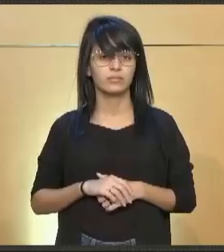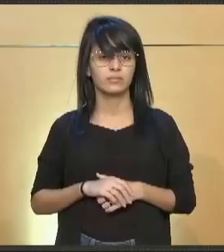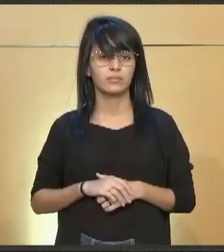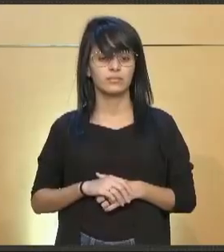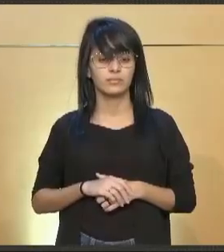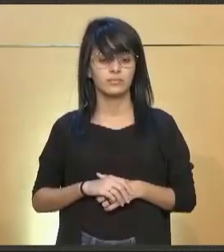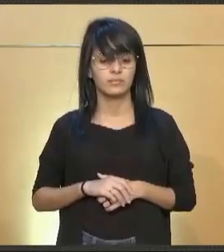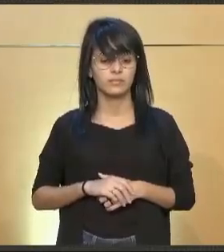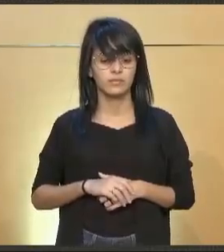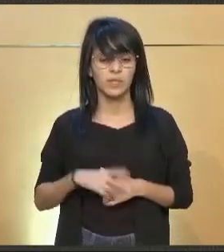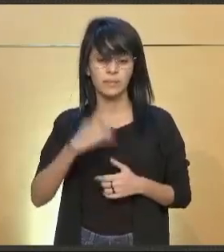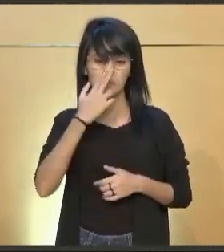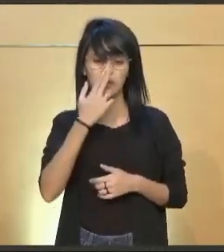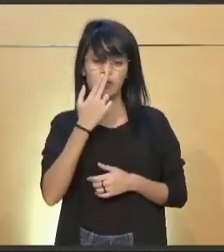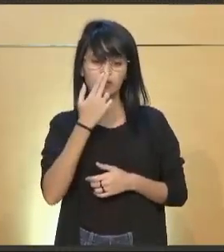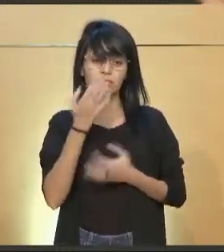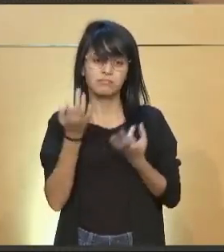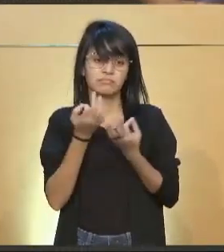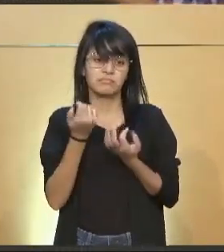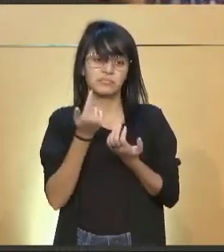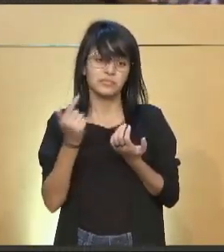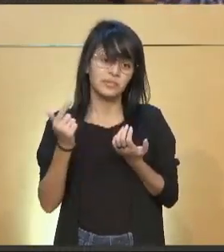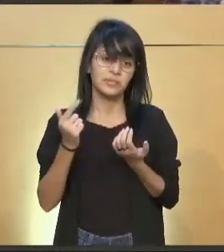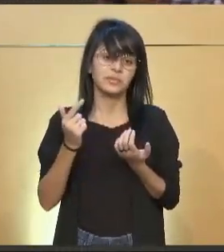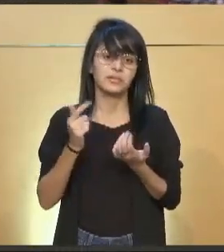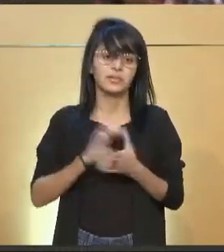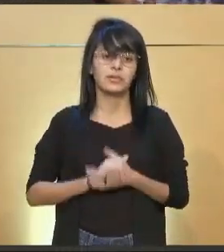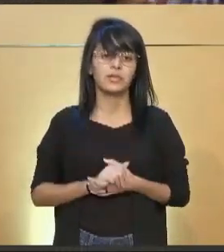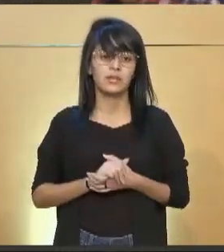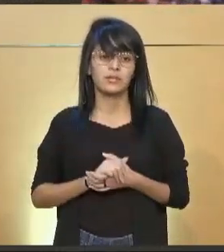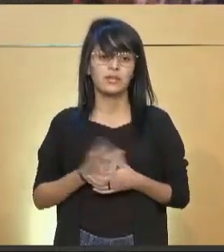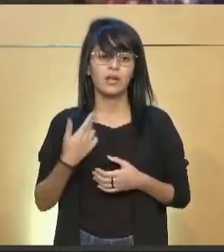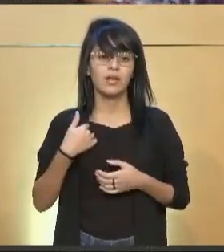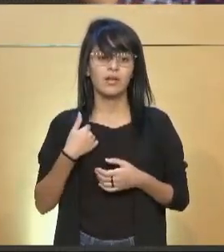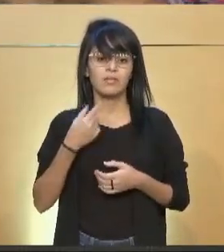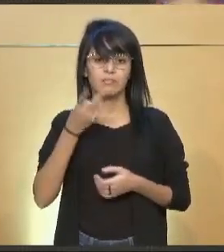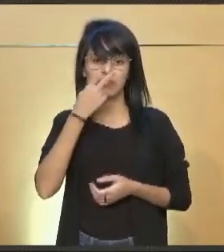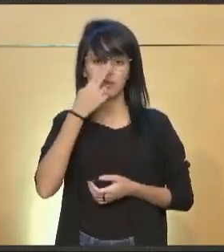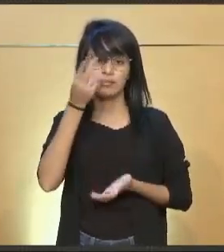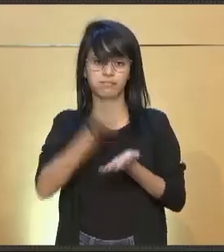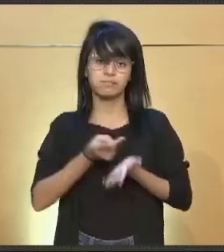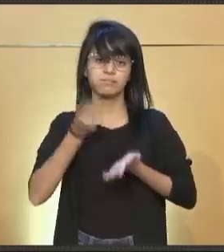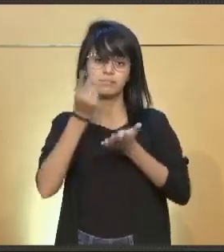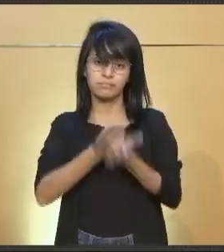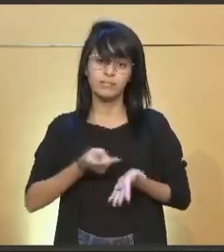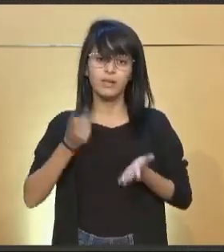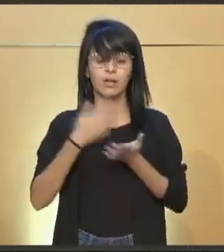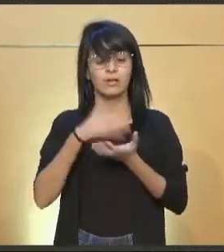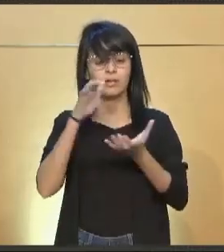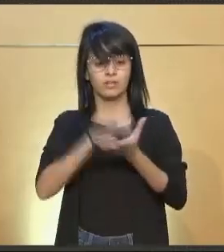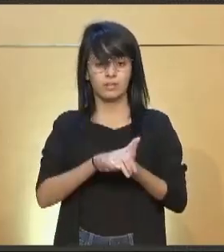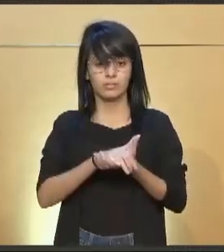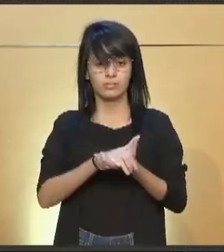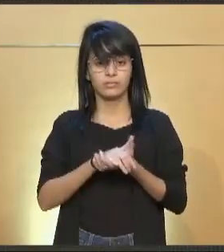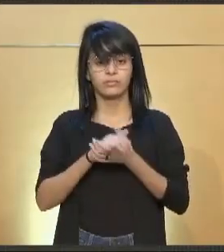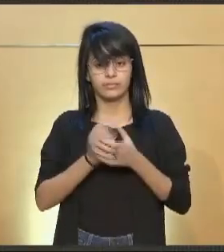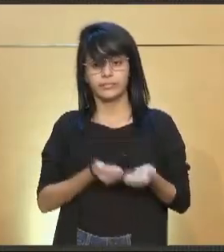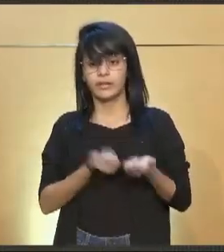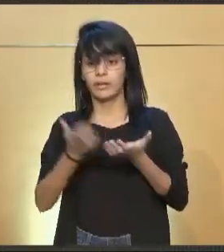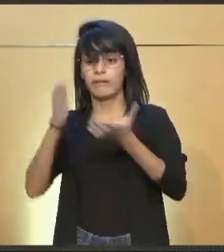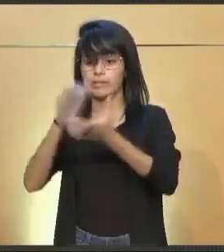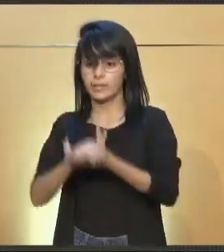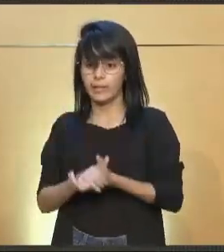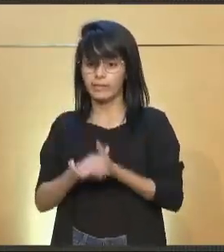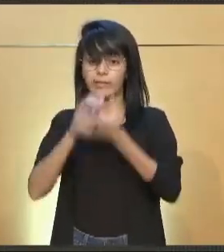aspecto imperfeito no texto grego, que se implica numa ação contínua ou repetitiva. Eles sempre casavam, eles sempre se davam em